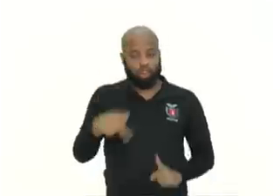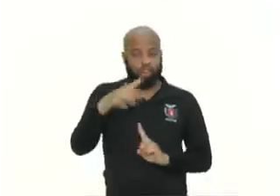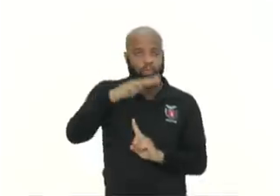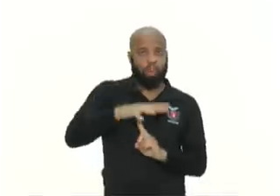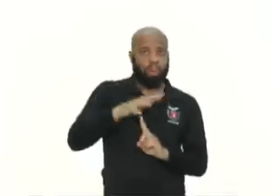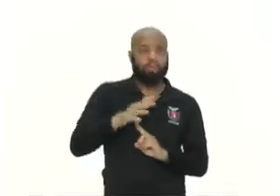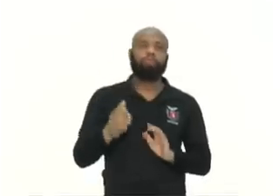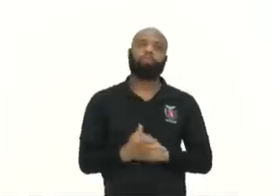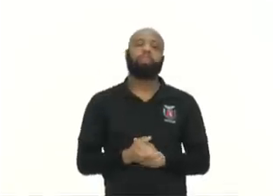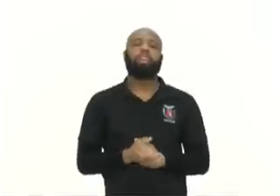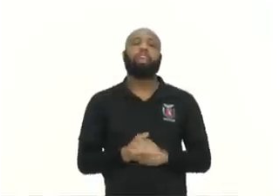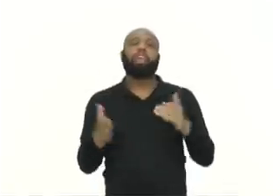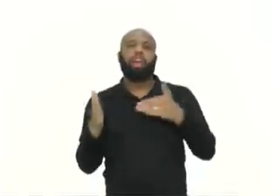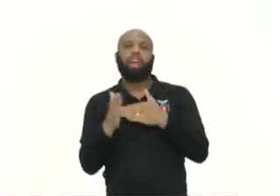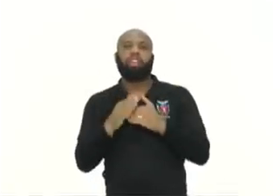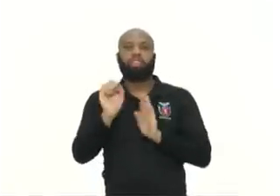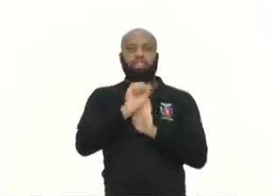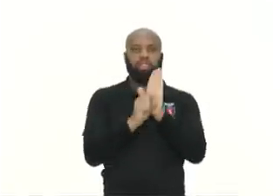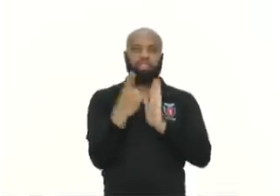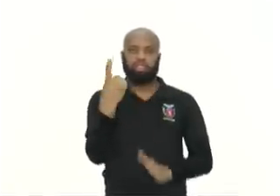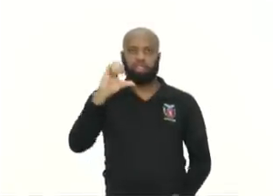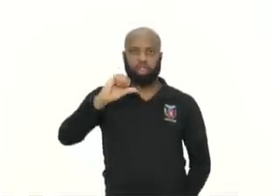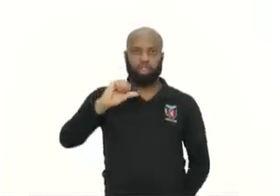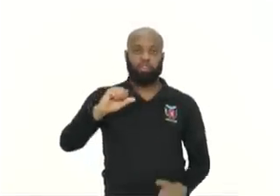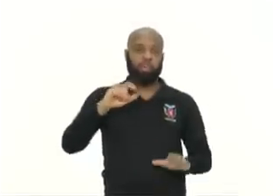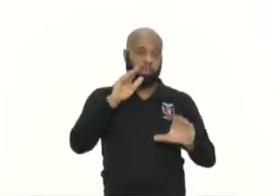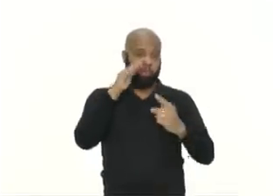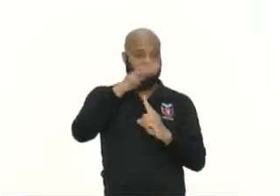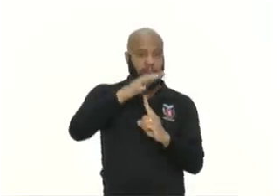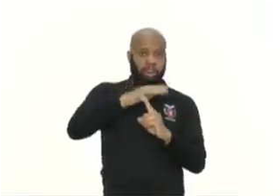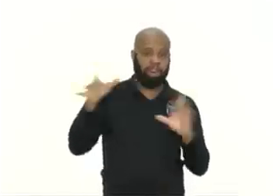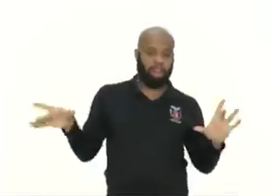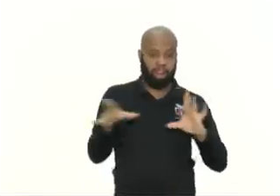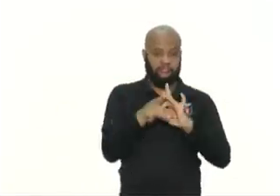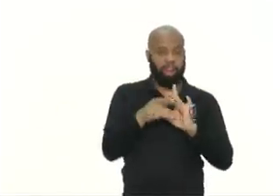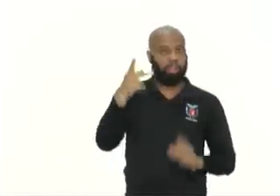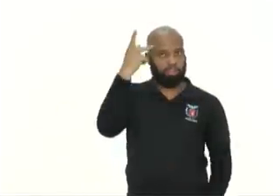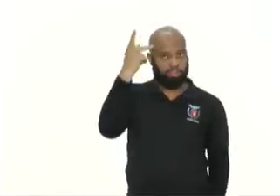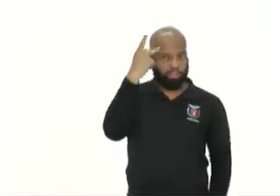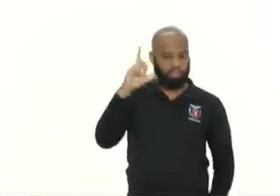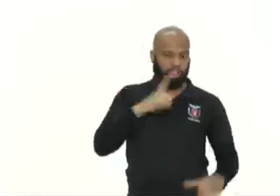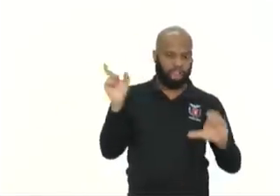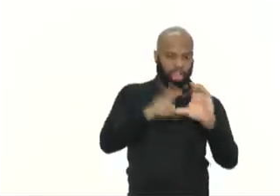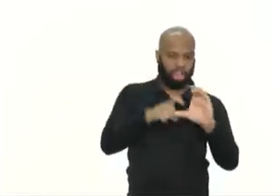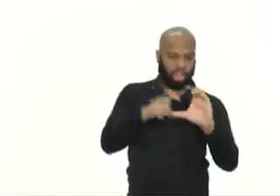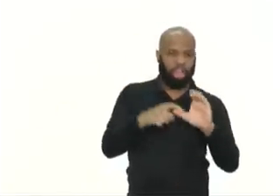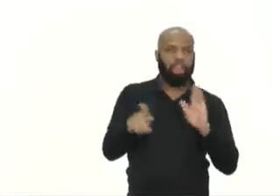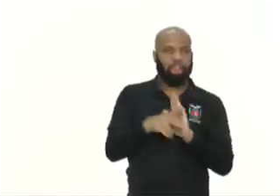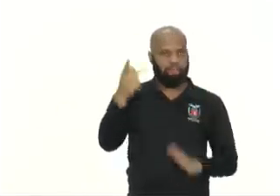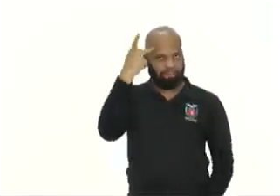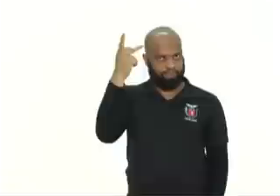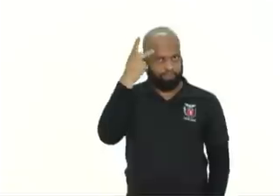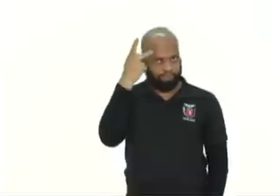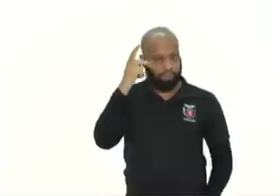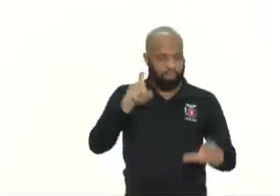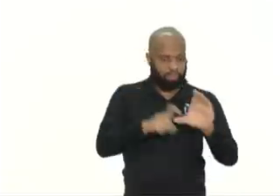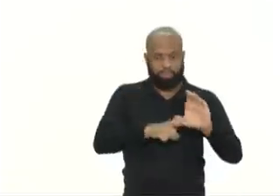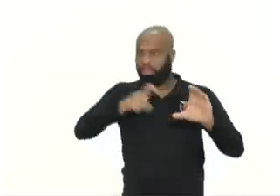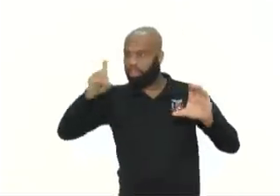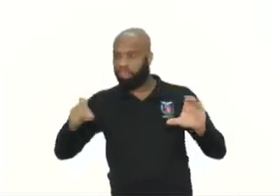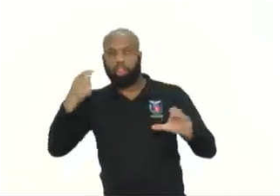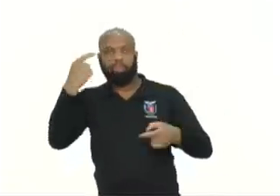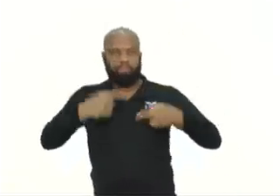até o século XIX, o Paraná pertencia à província de São Paulo. Nós éramos uma comarca da província de São Paulo e a nossa